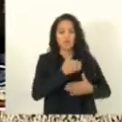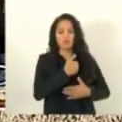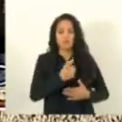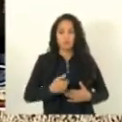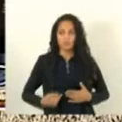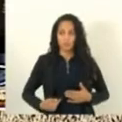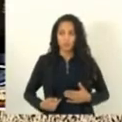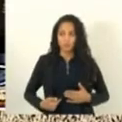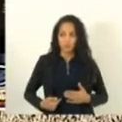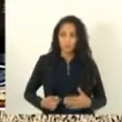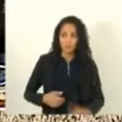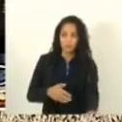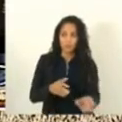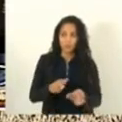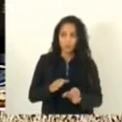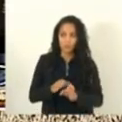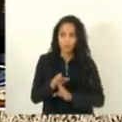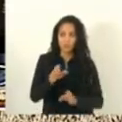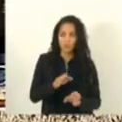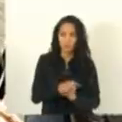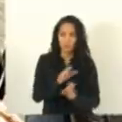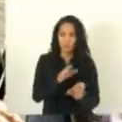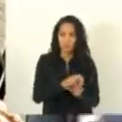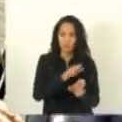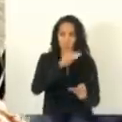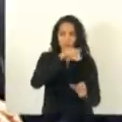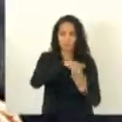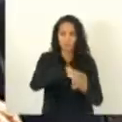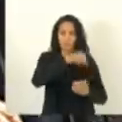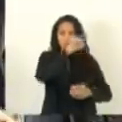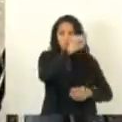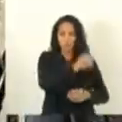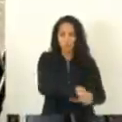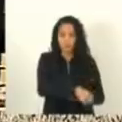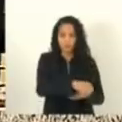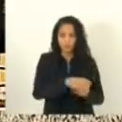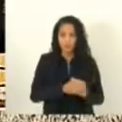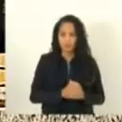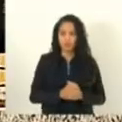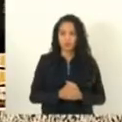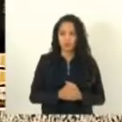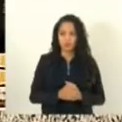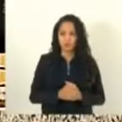voto sim. A manutenção total do veto.